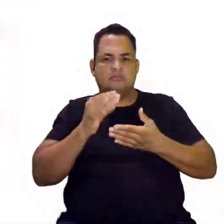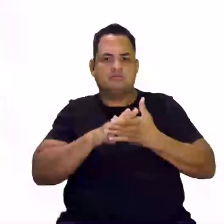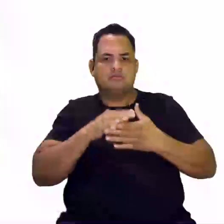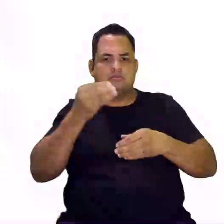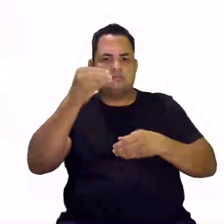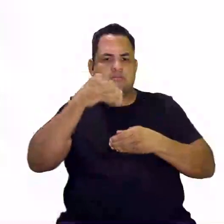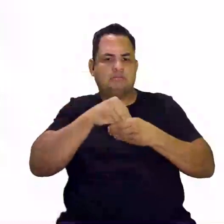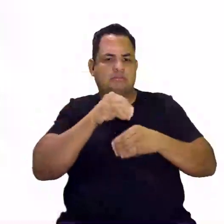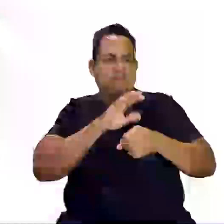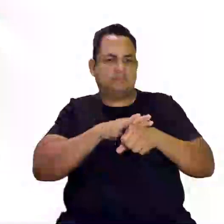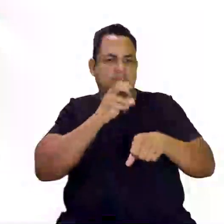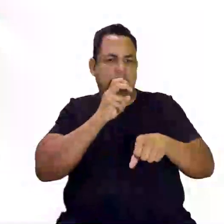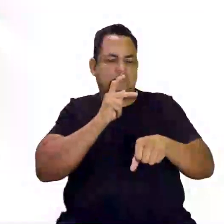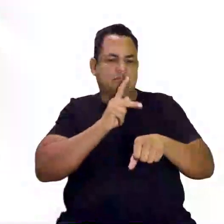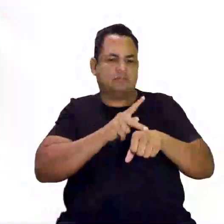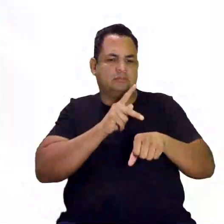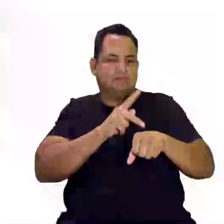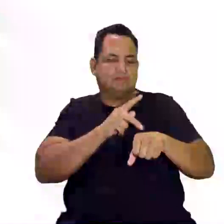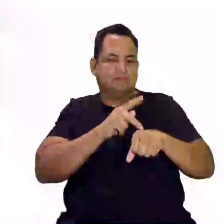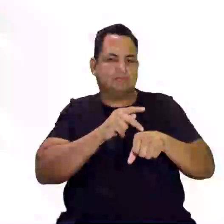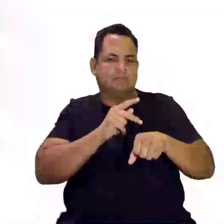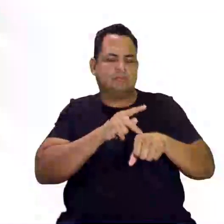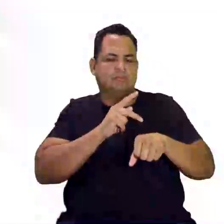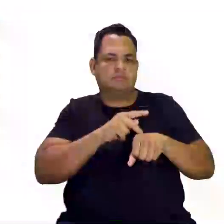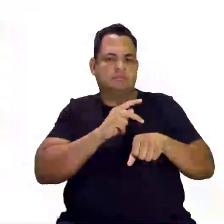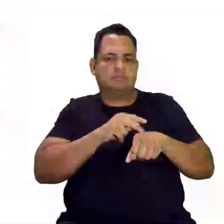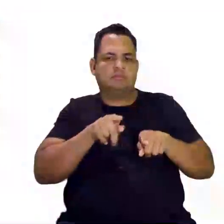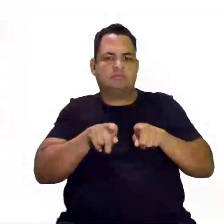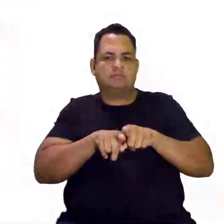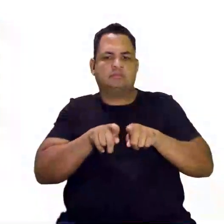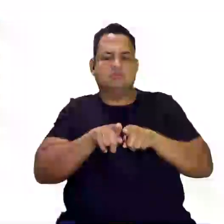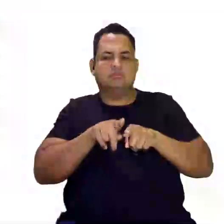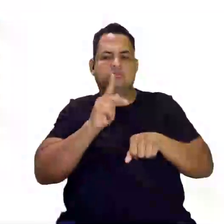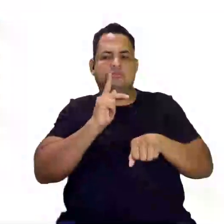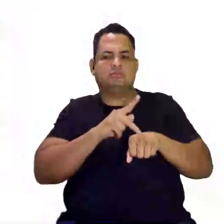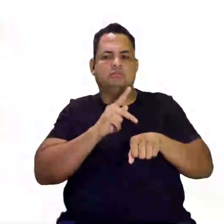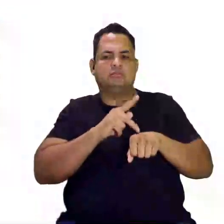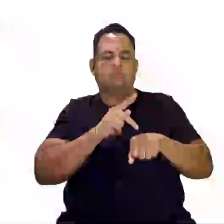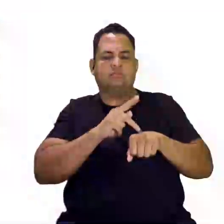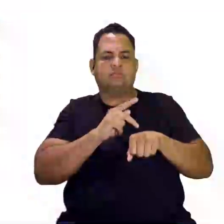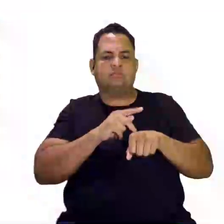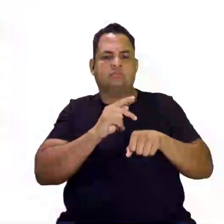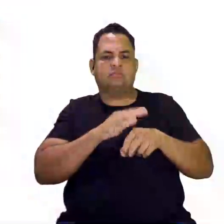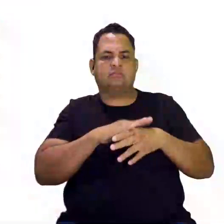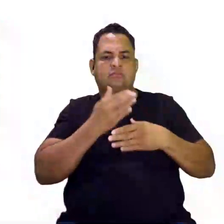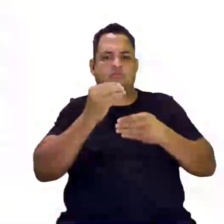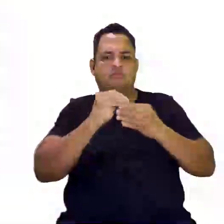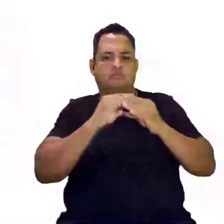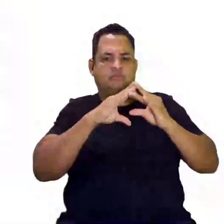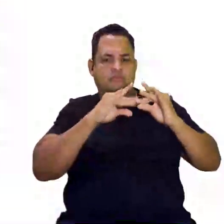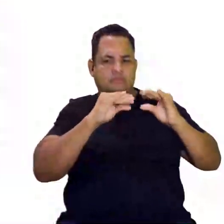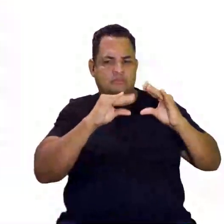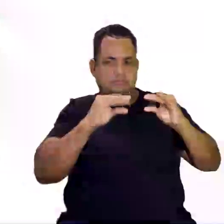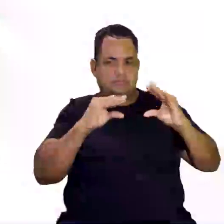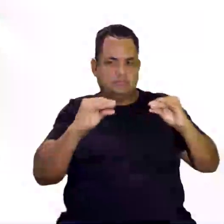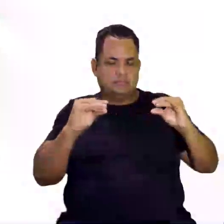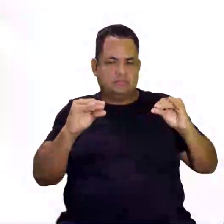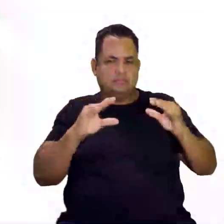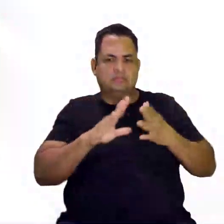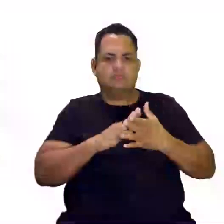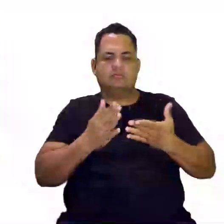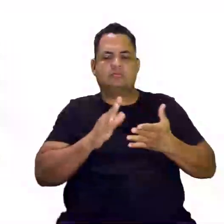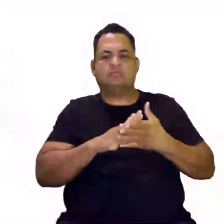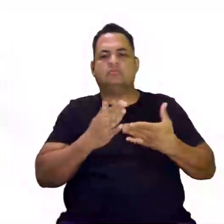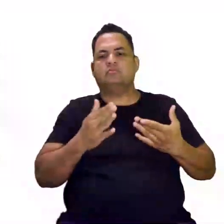rochas, eles vão ser encontrados não só em rochas, né? Mas quando a gente fala de rochas, a gente tem que lembrar que são rochas sedimentares.